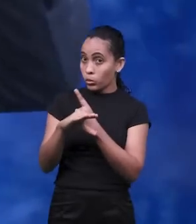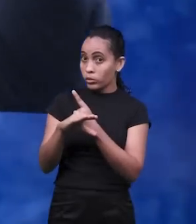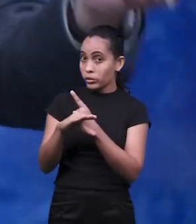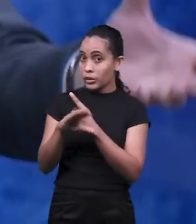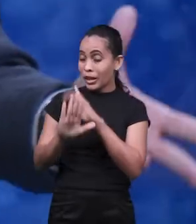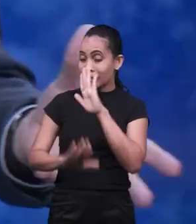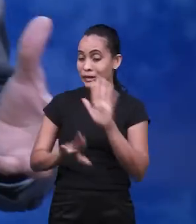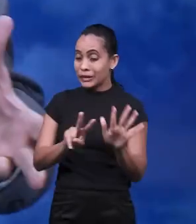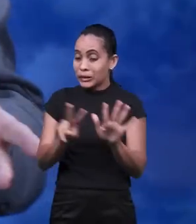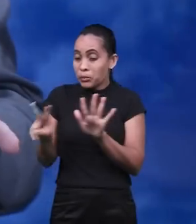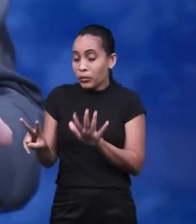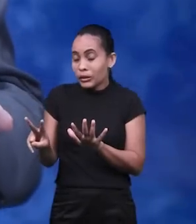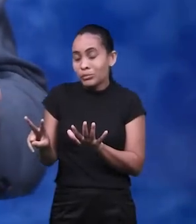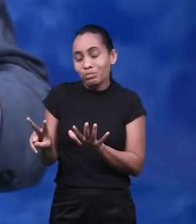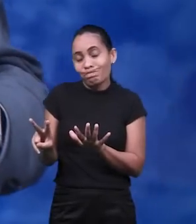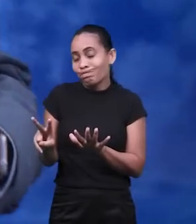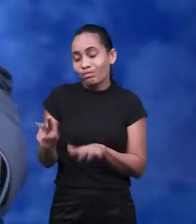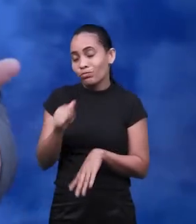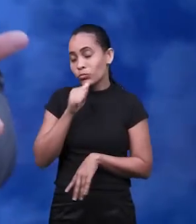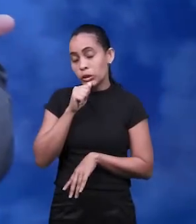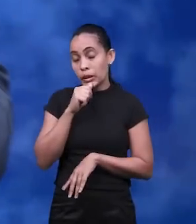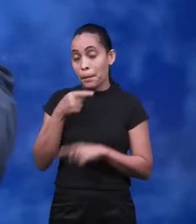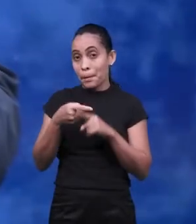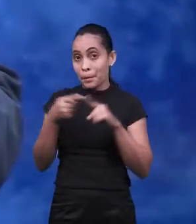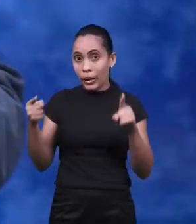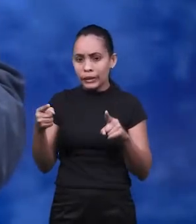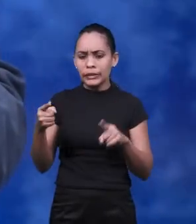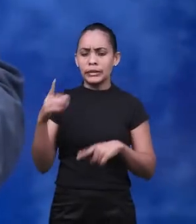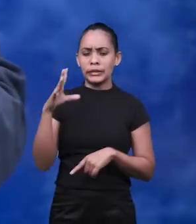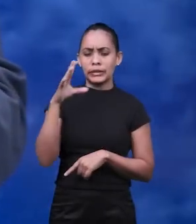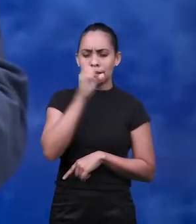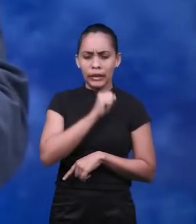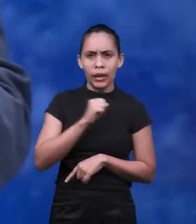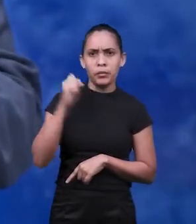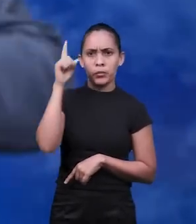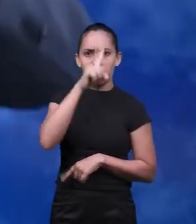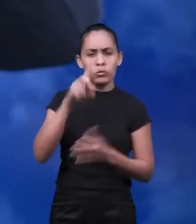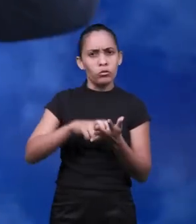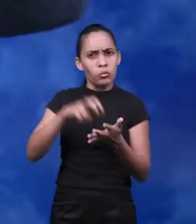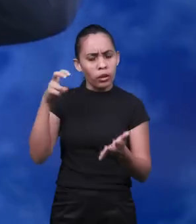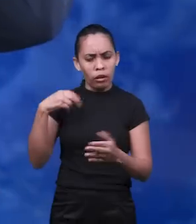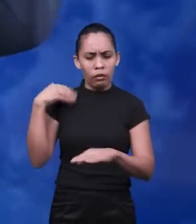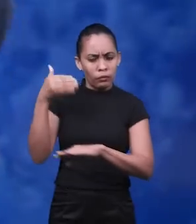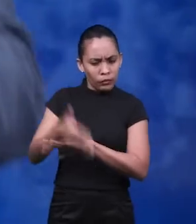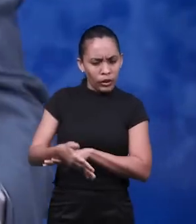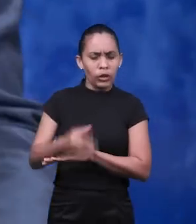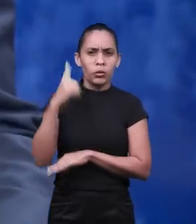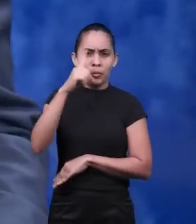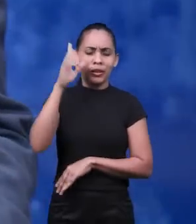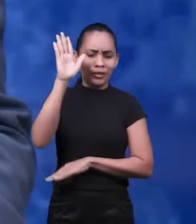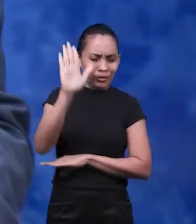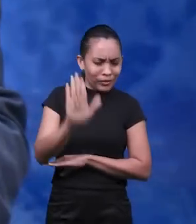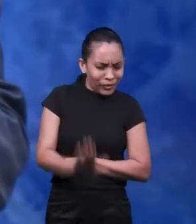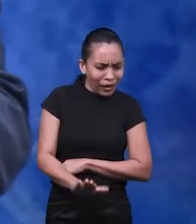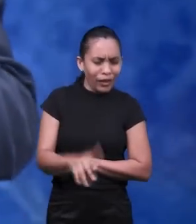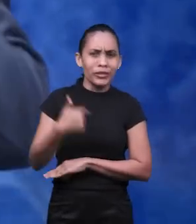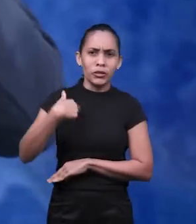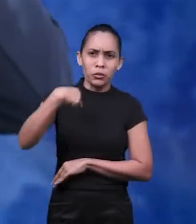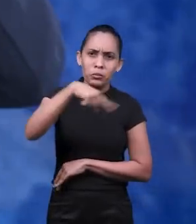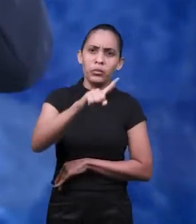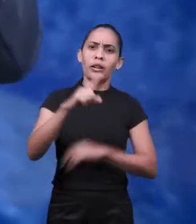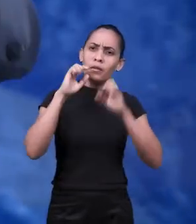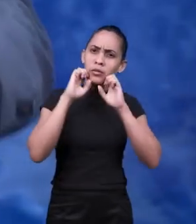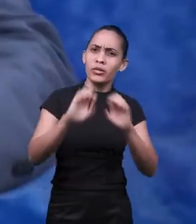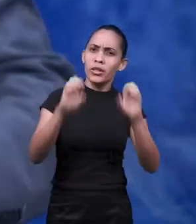nem sempre dava dia de semana, mas sábado à noite, domingo de manhã, à noite, domingo à tarde subia aos lugares